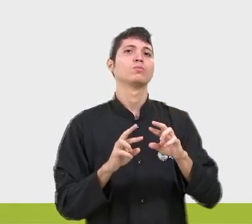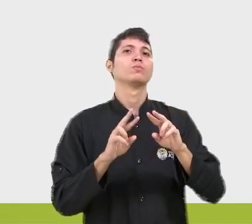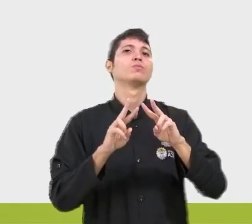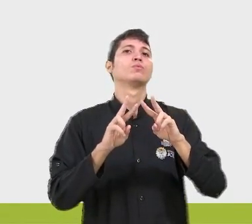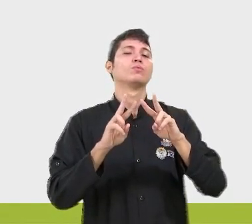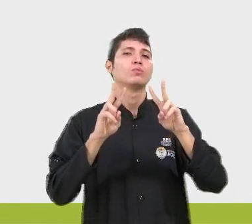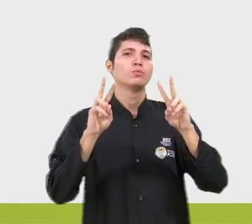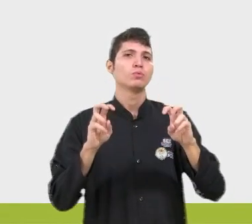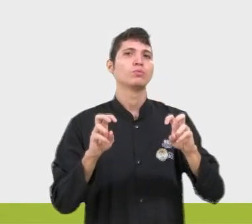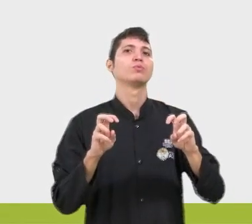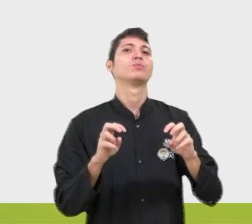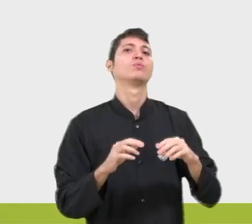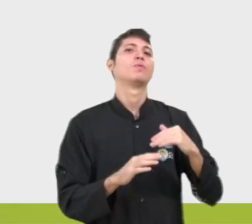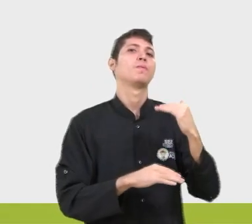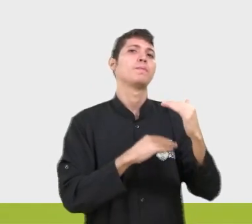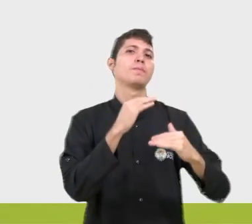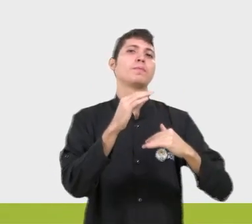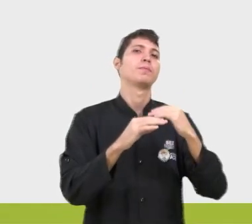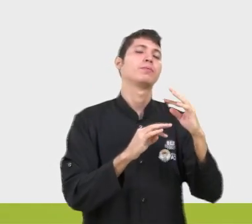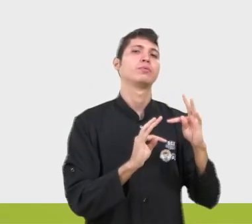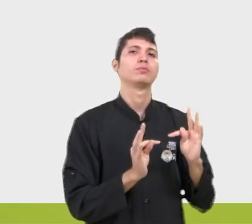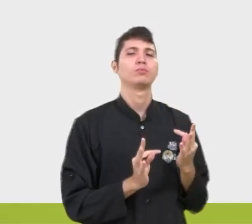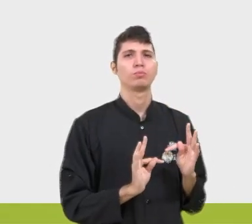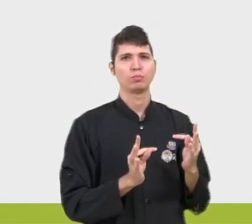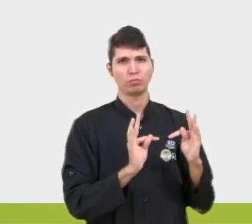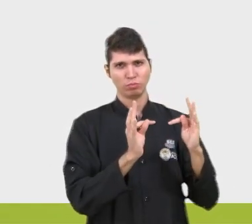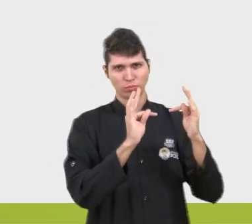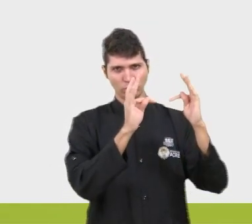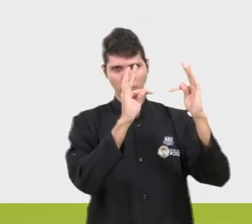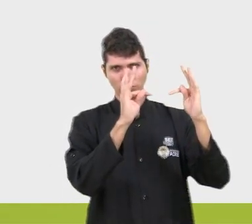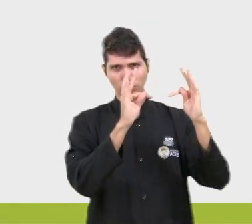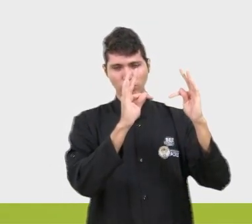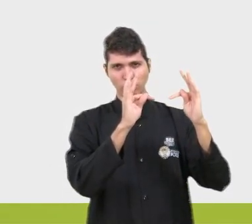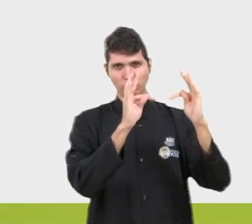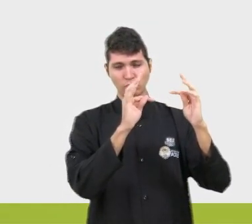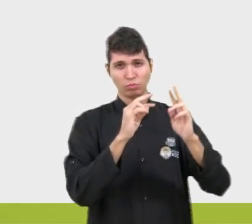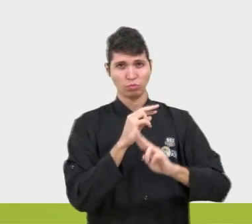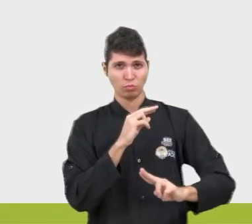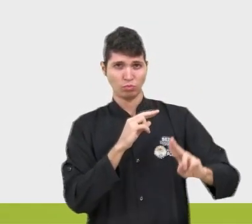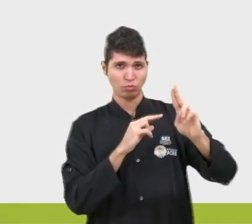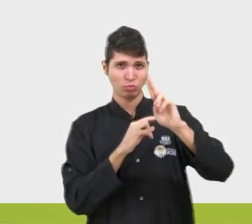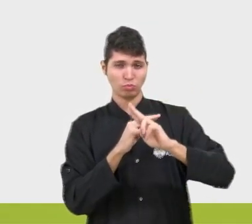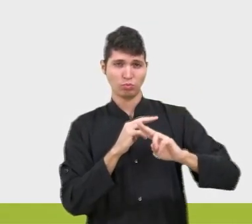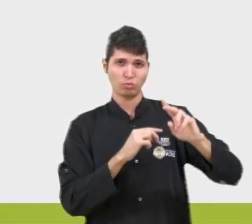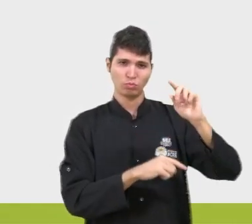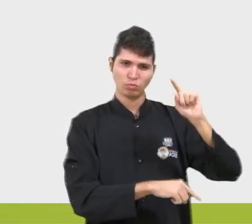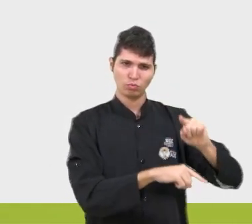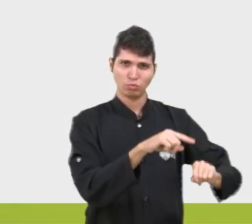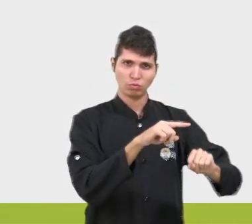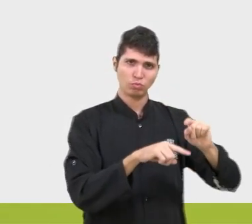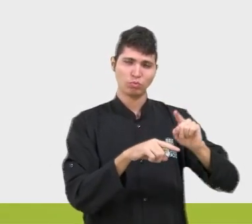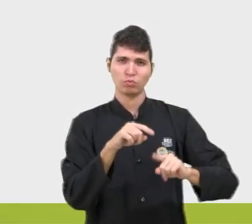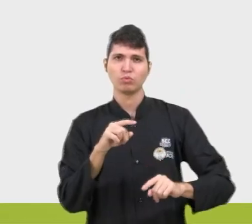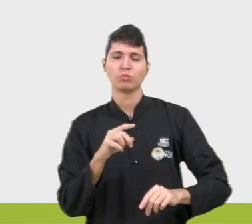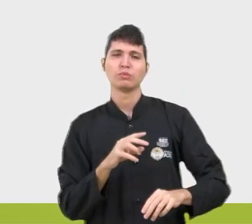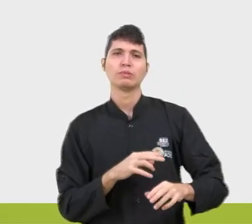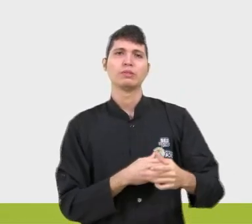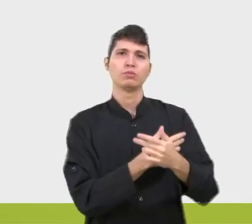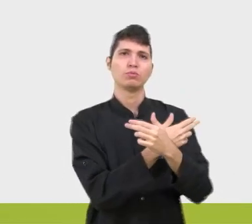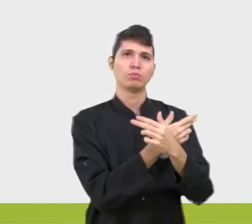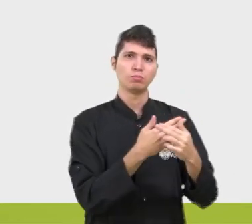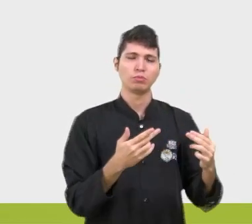O avanço das tecnologias, dos meios informacionais, dos meios científicos